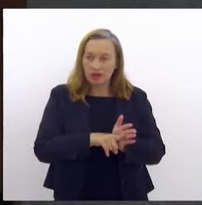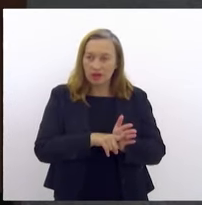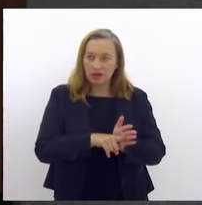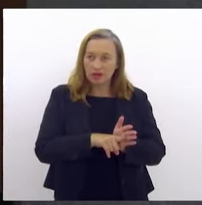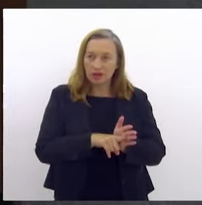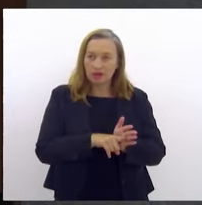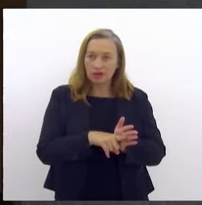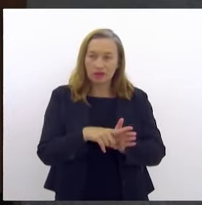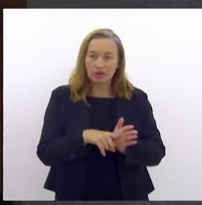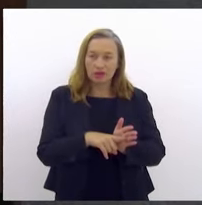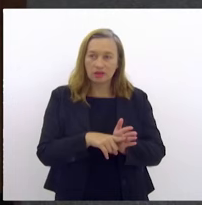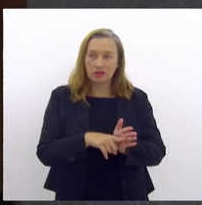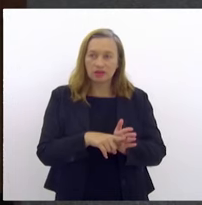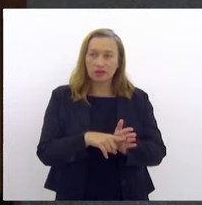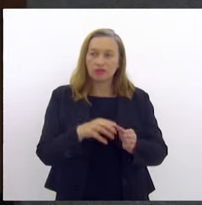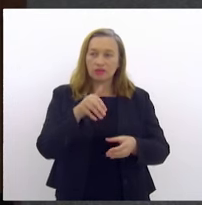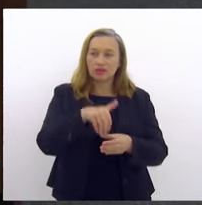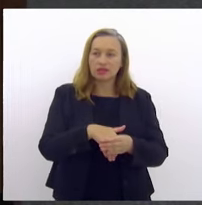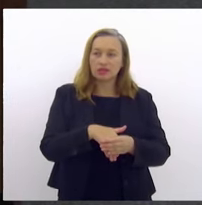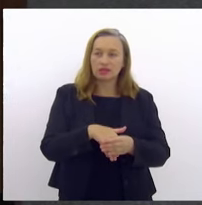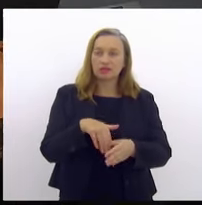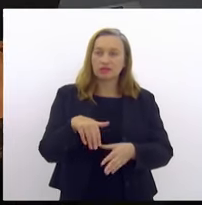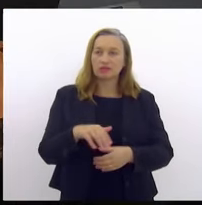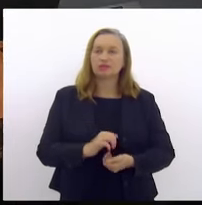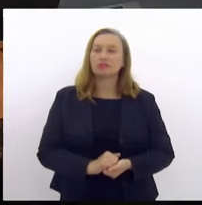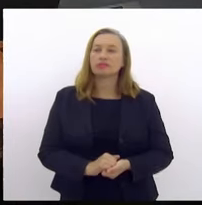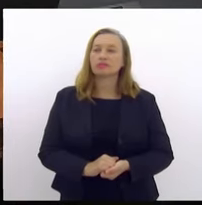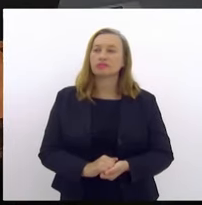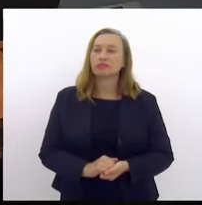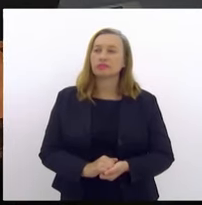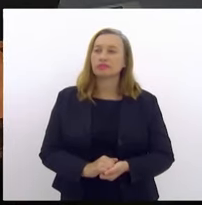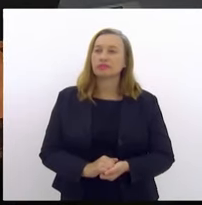no âmbito da CCJ.